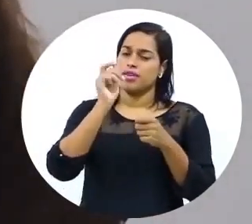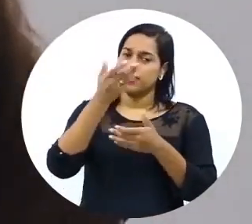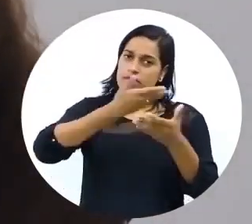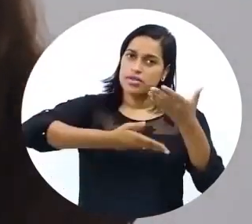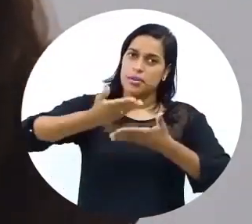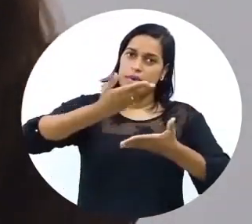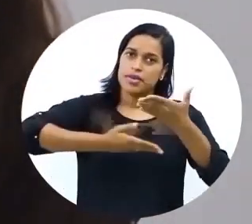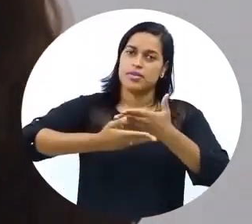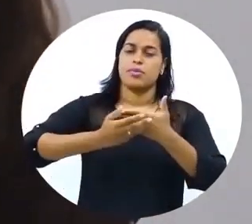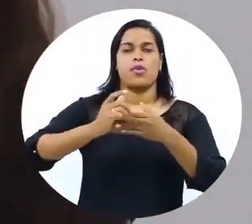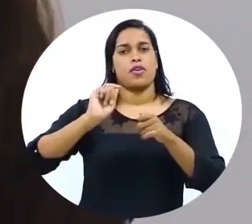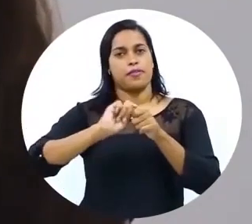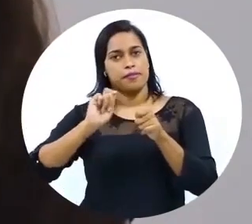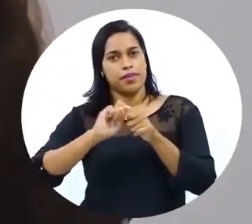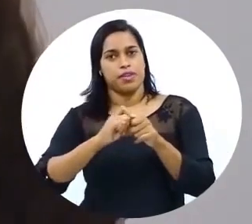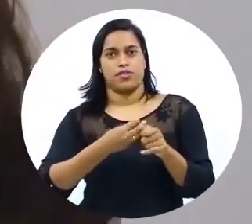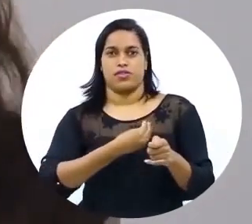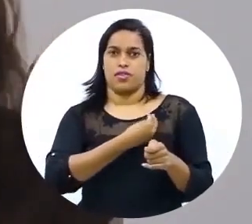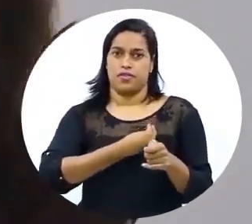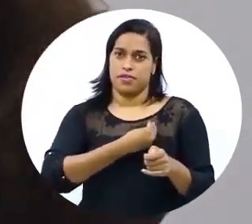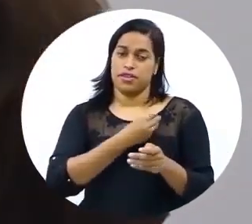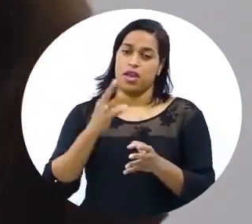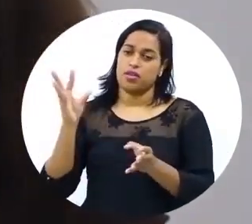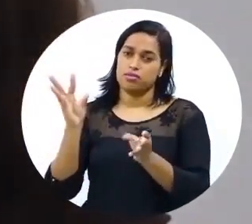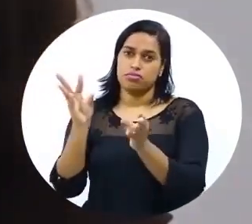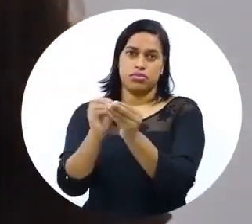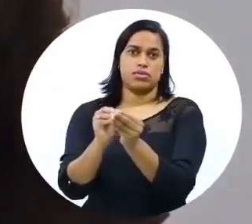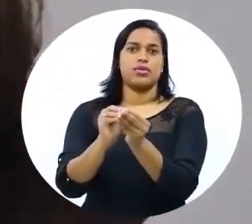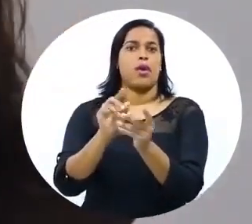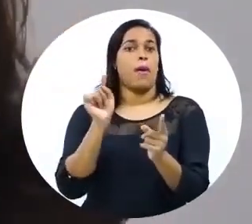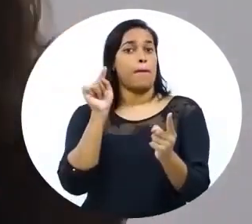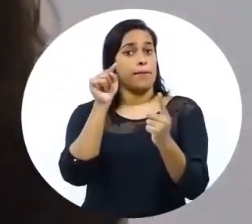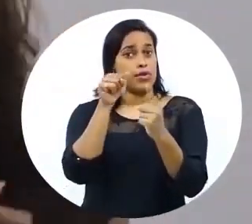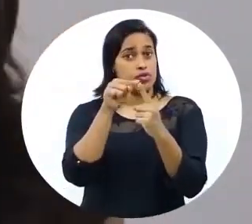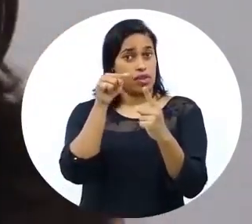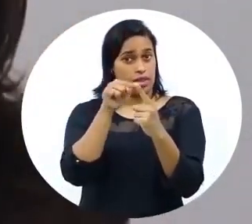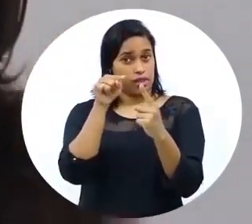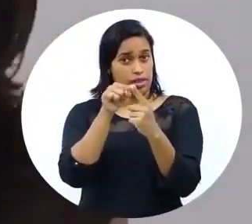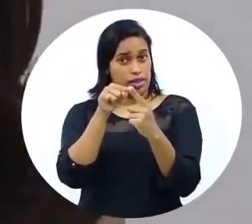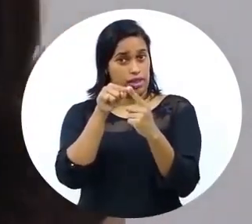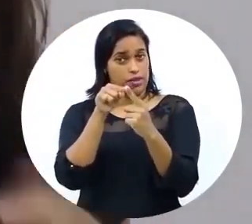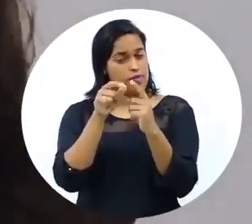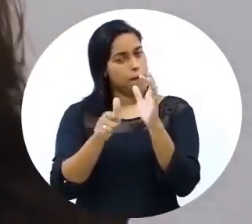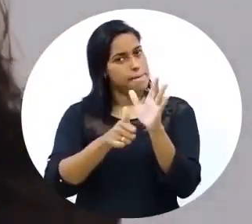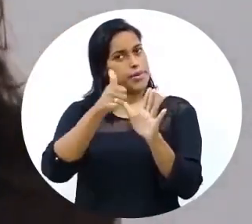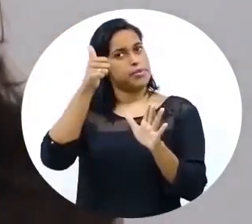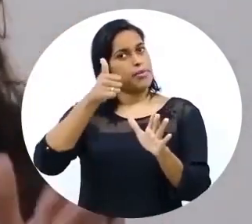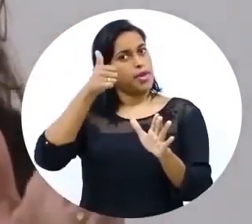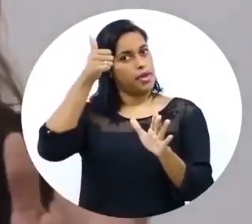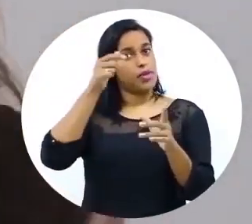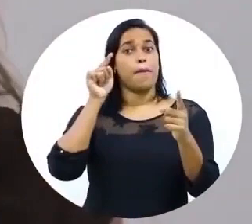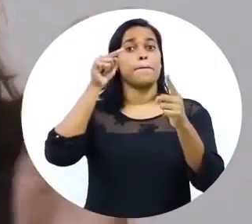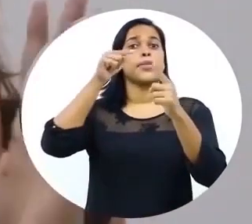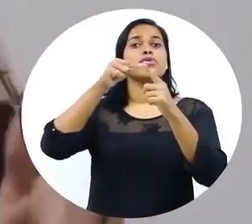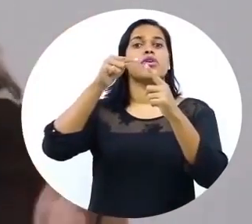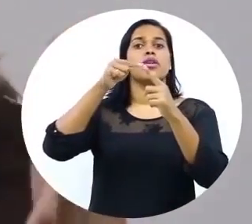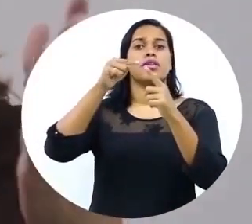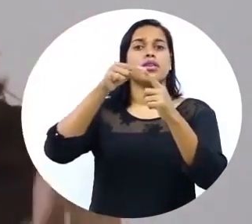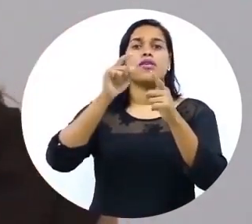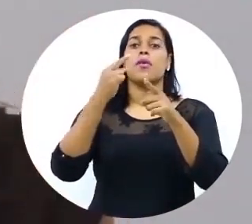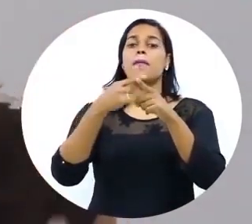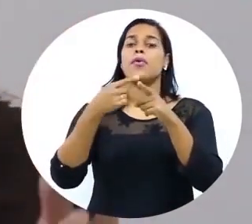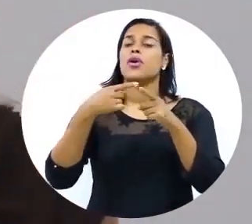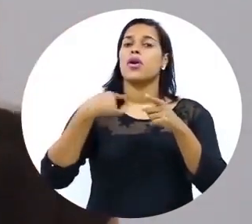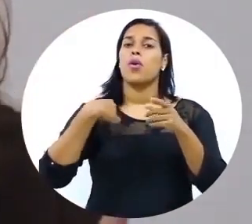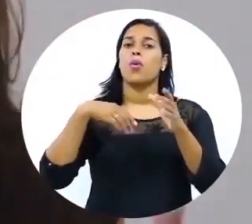onde você passou, que você agregou. O objetivo, né? Primeiro tópico, qual é o objetivo? Aquele currículo está chegando